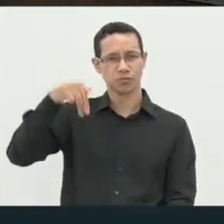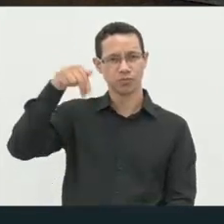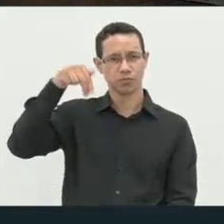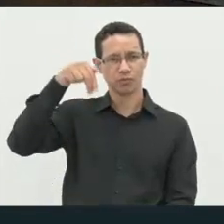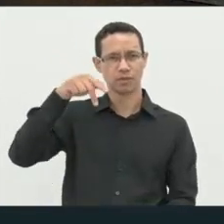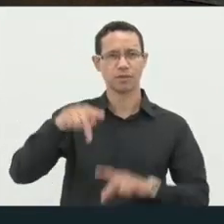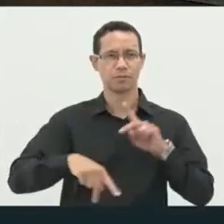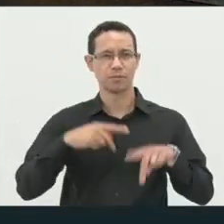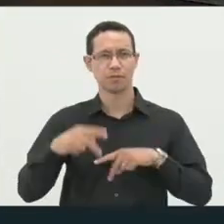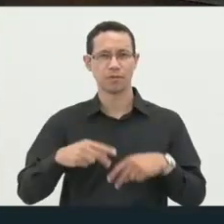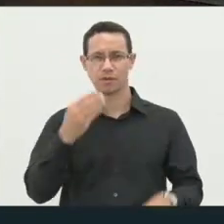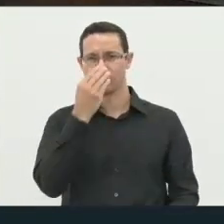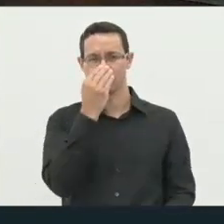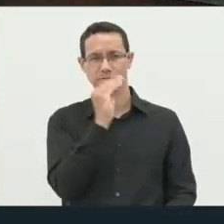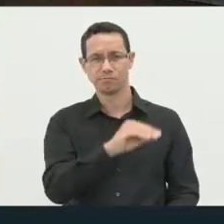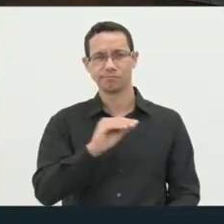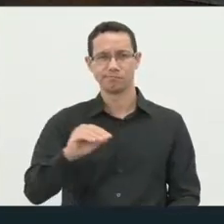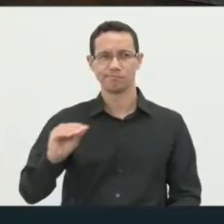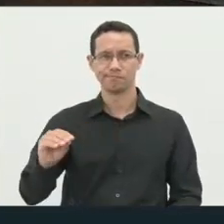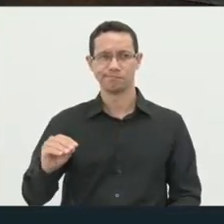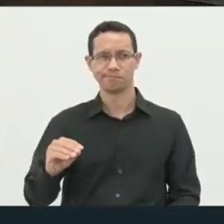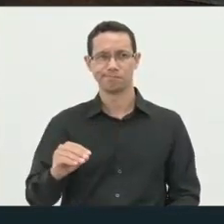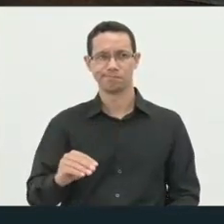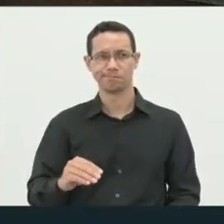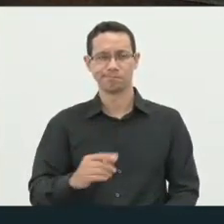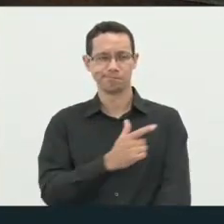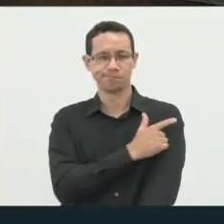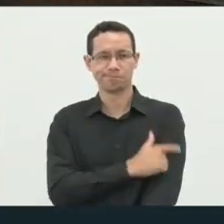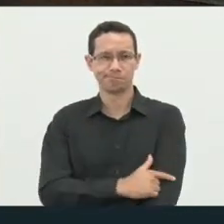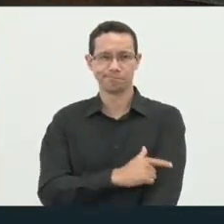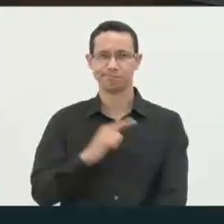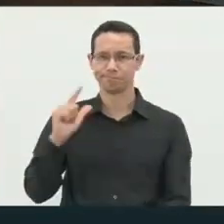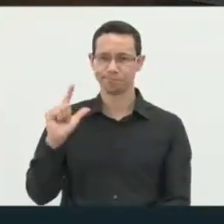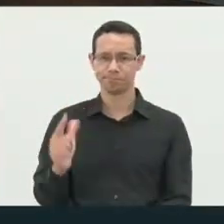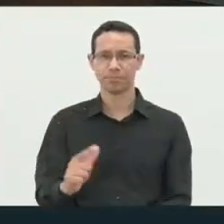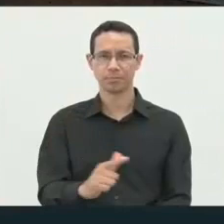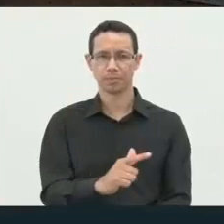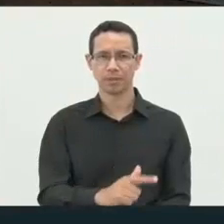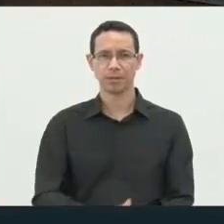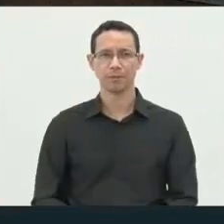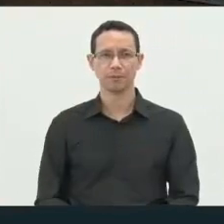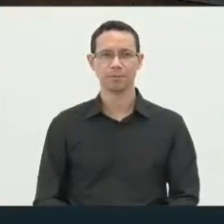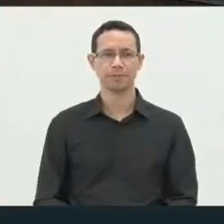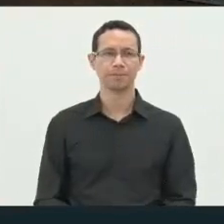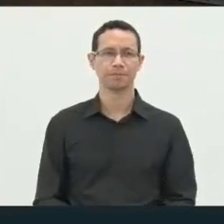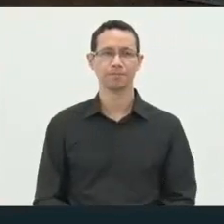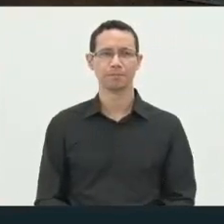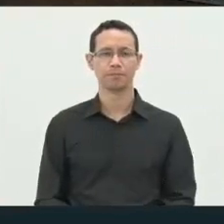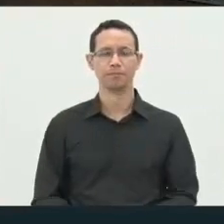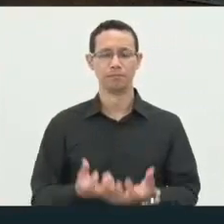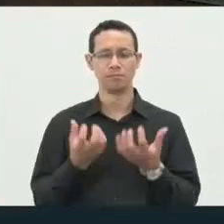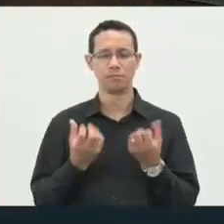descaso a falta de respeito e que realmente é inadmissível